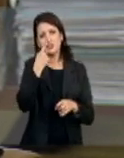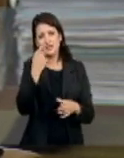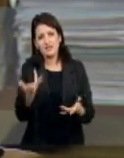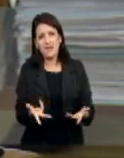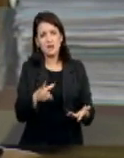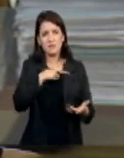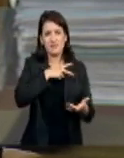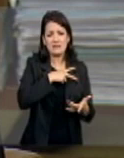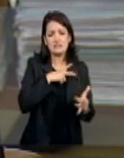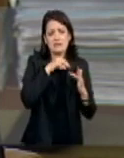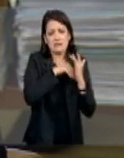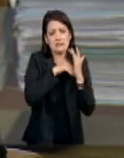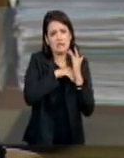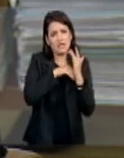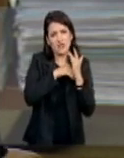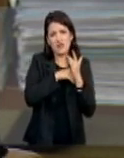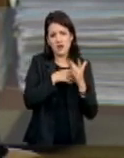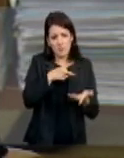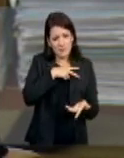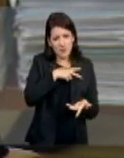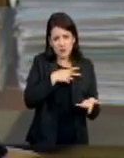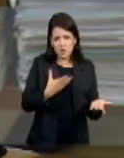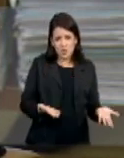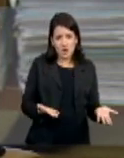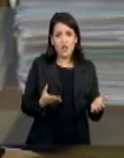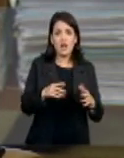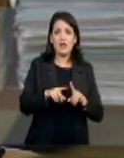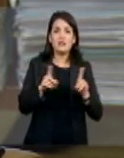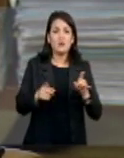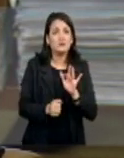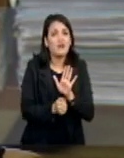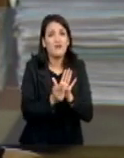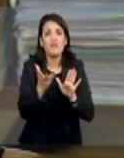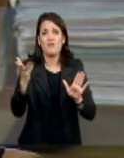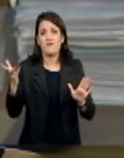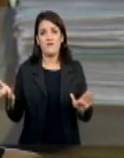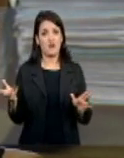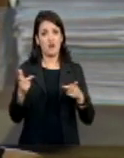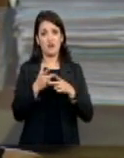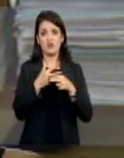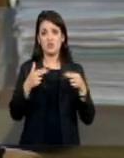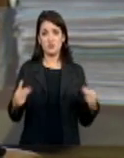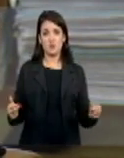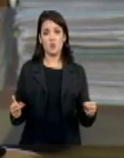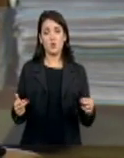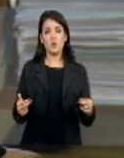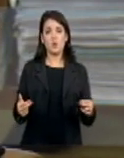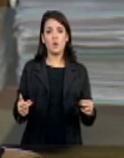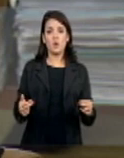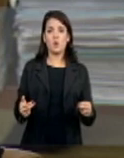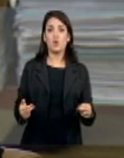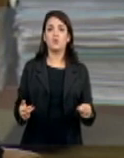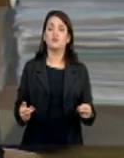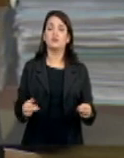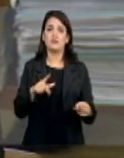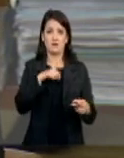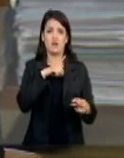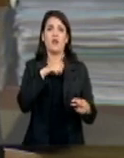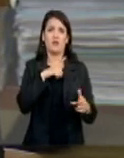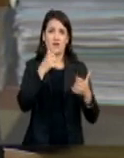é uma noção que leva em consideração as múltiplas dimensões em que essa idéia do clash desenvolve